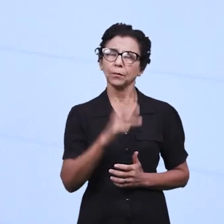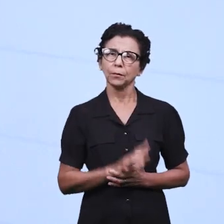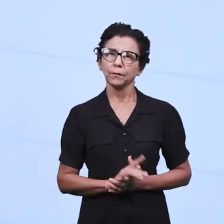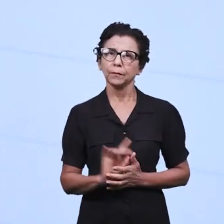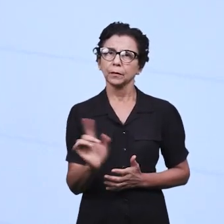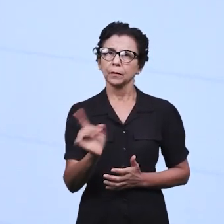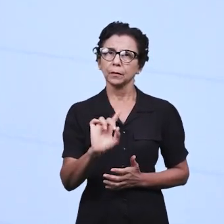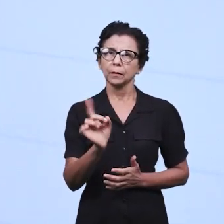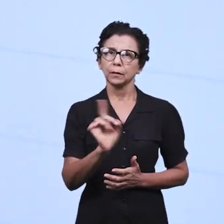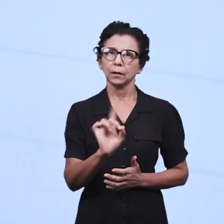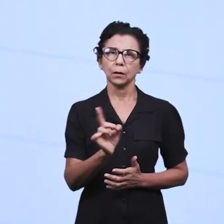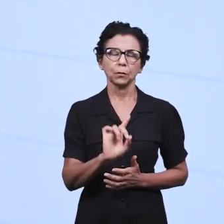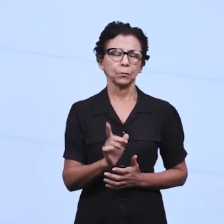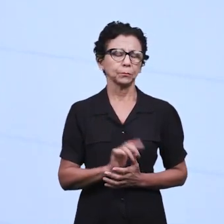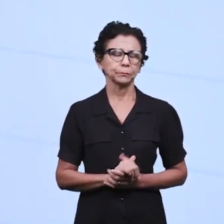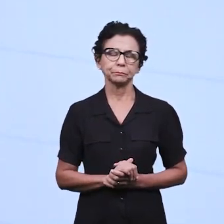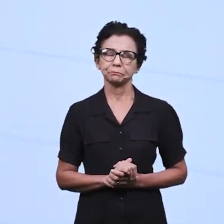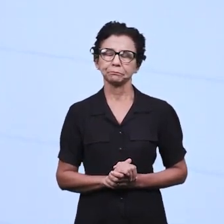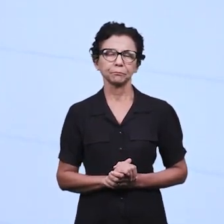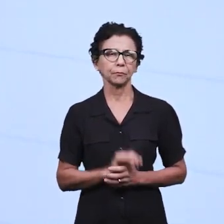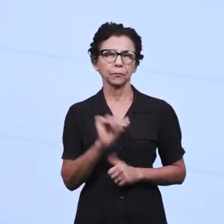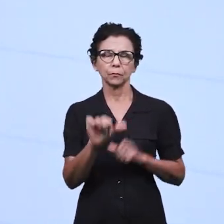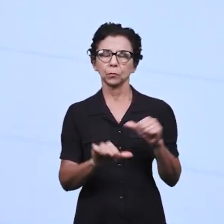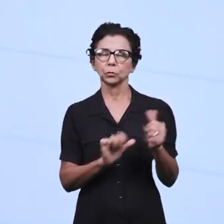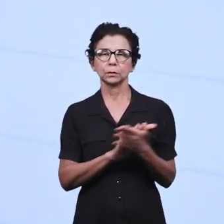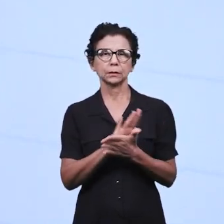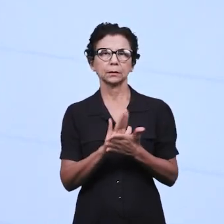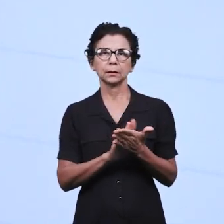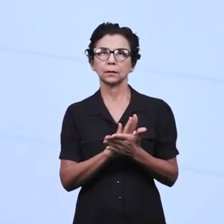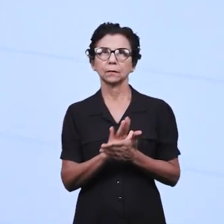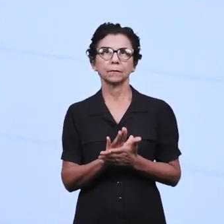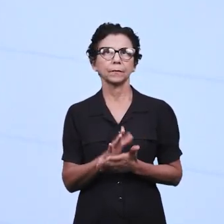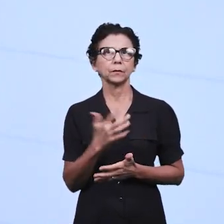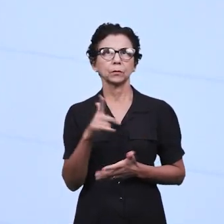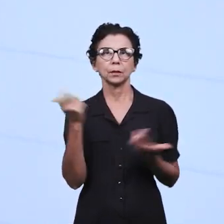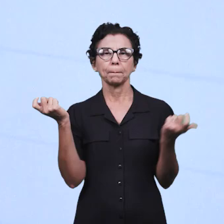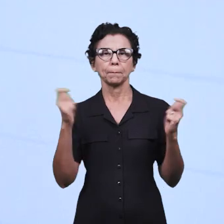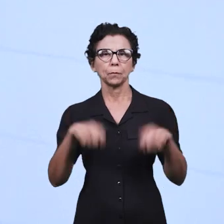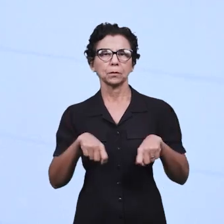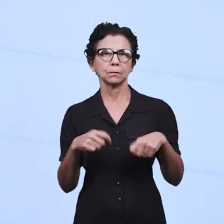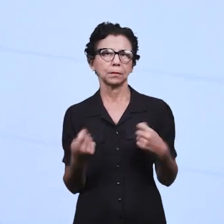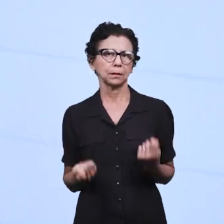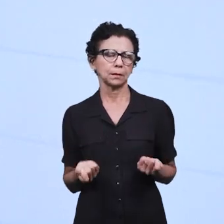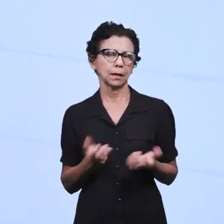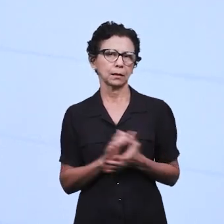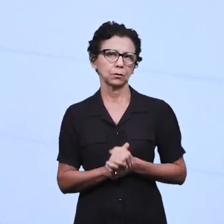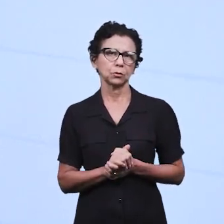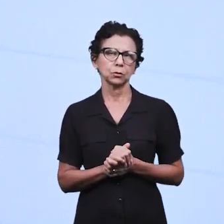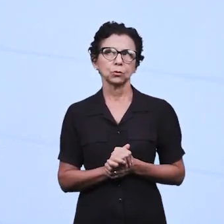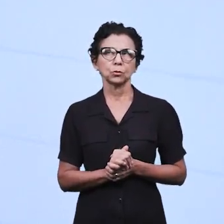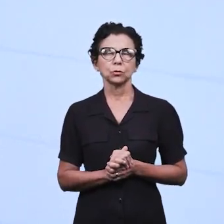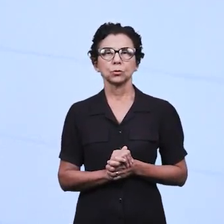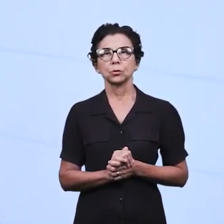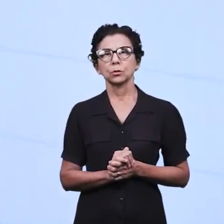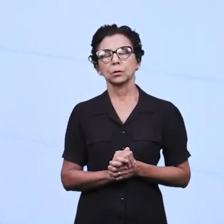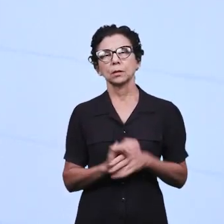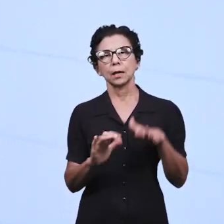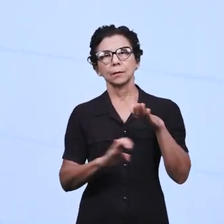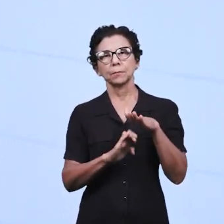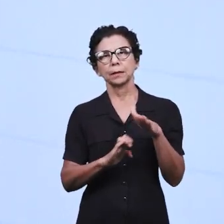etária. Fora isso, não tem, de jeito nenhum, possibilidade do plano de saúde fazer diferenciação